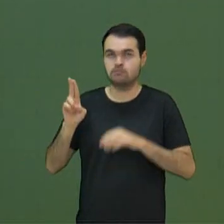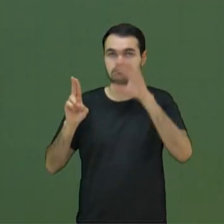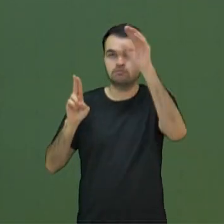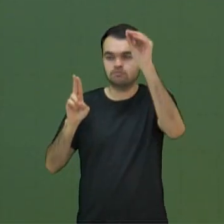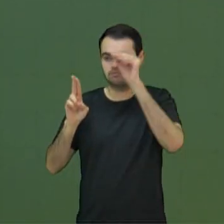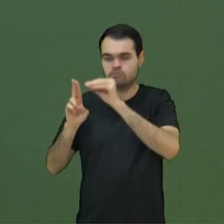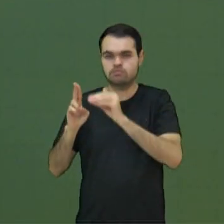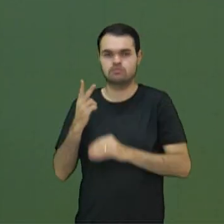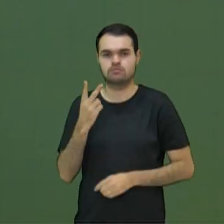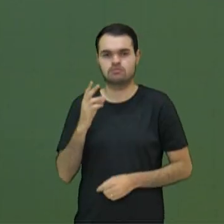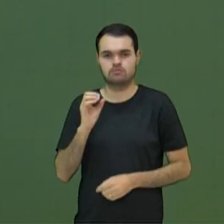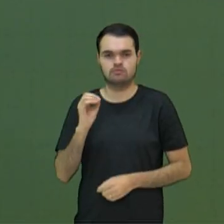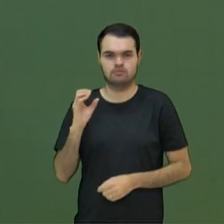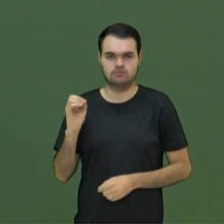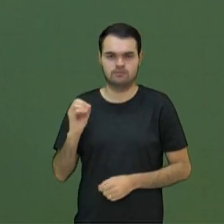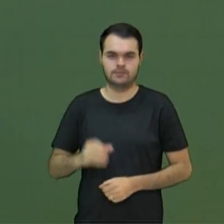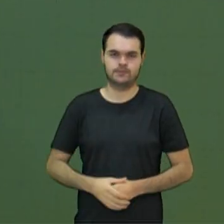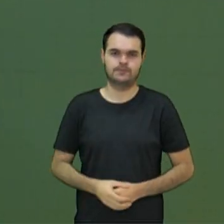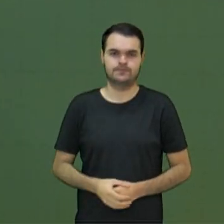é 200.